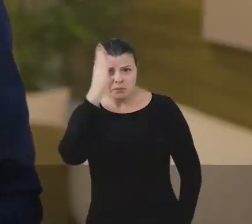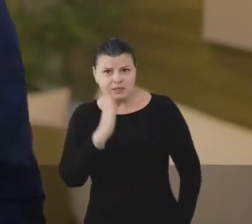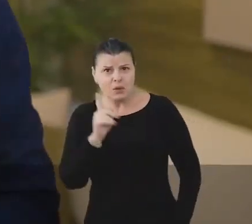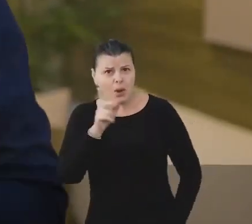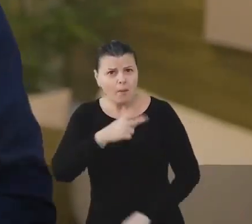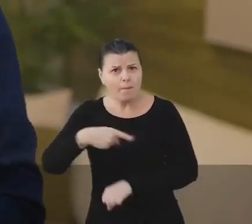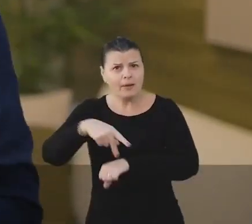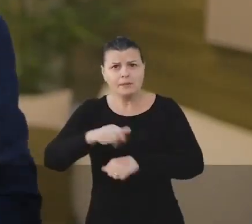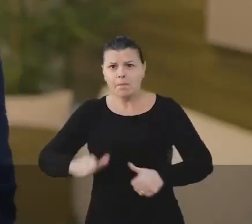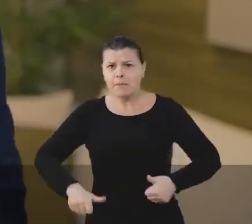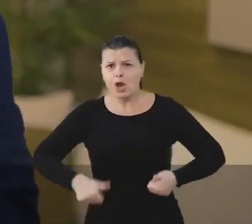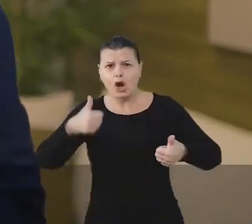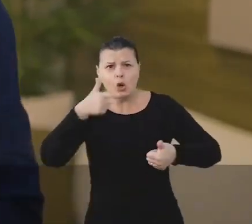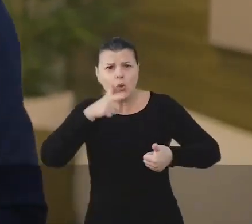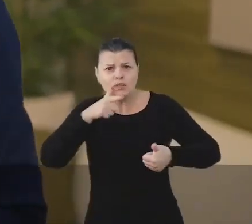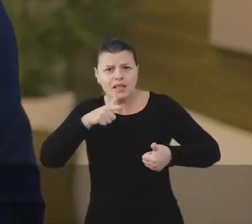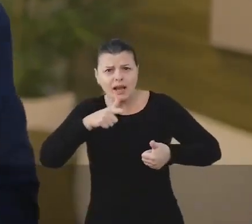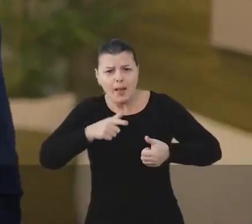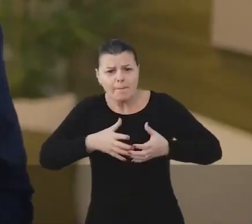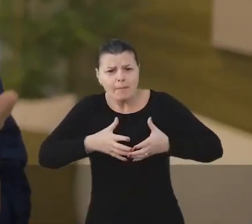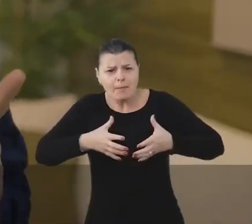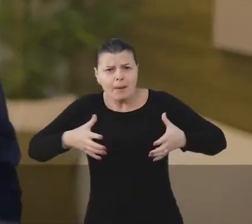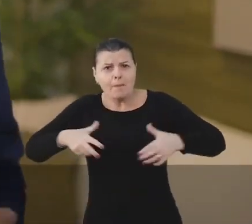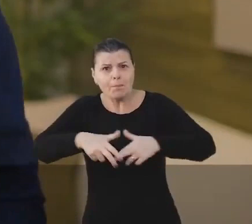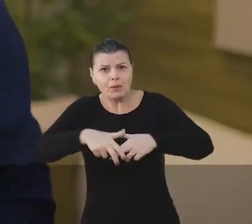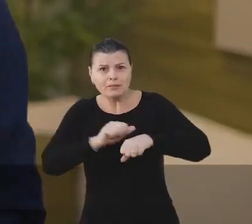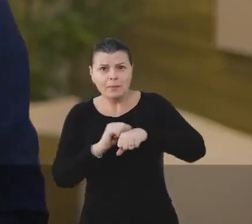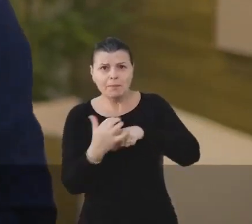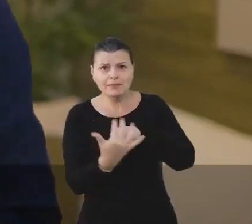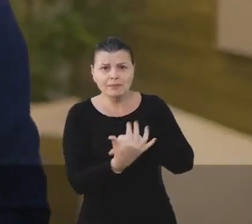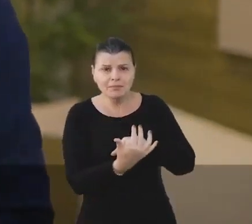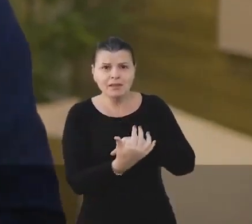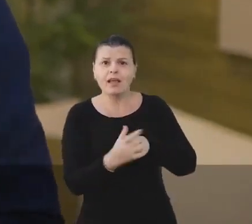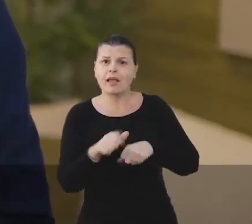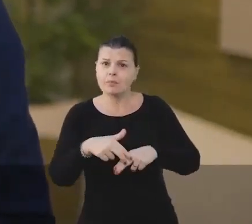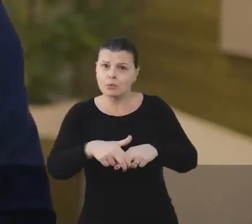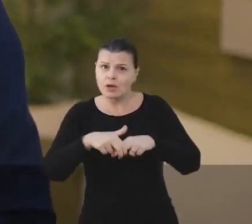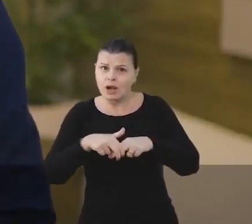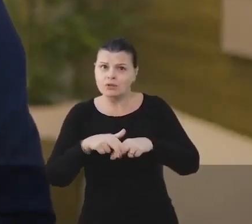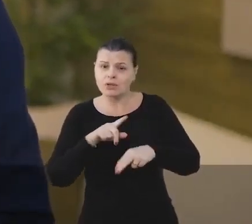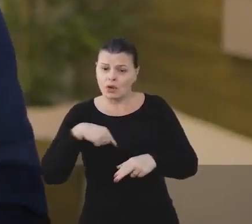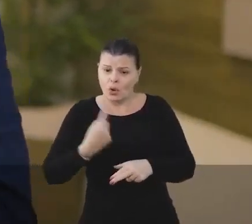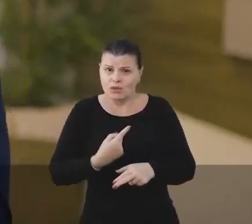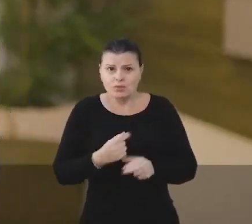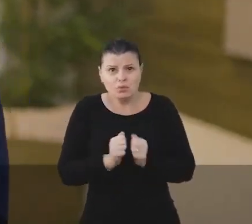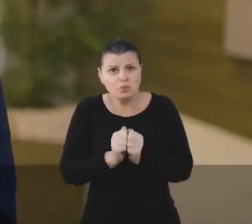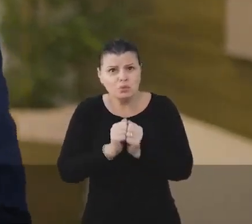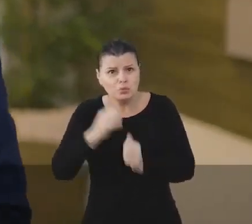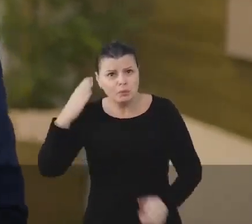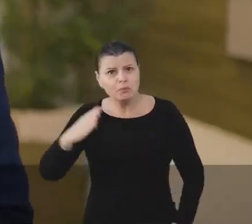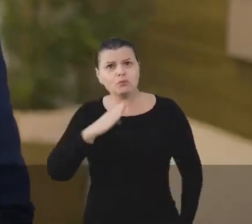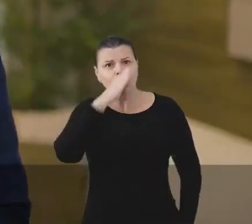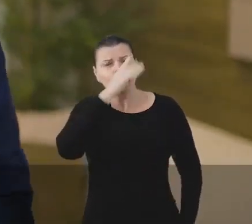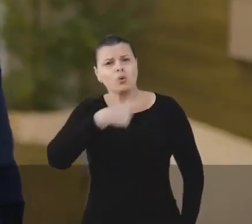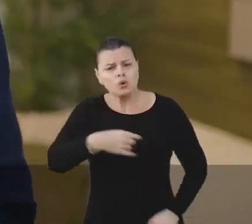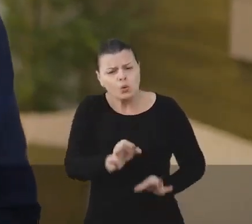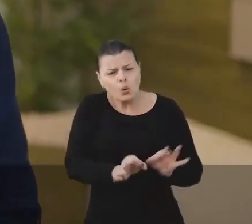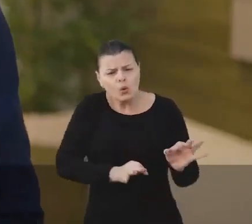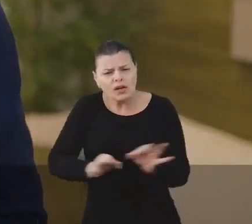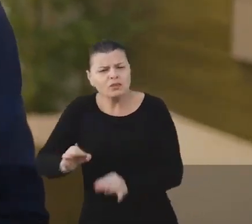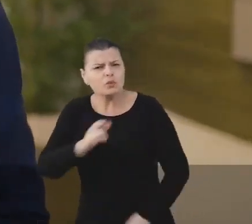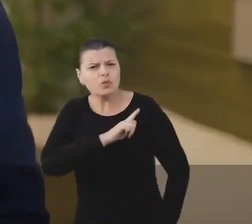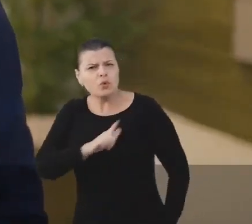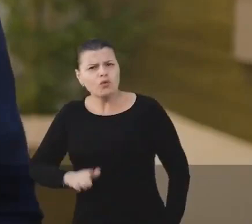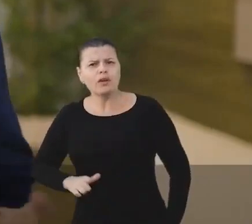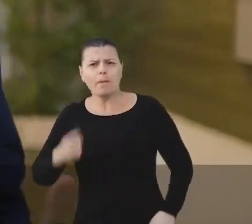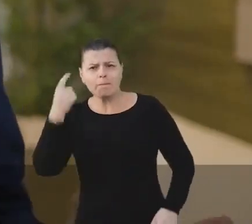dos países que melhor se recuperam da pandemia, é porque desde o início da nossa gestão ao lado do presidente Jair Bolsonaro, montamos